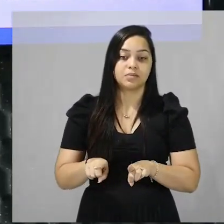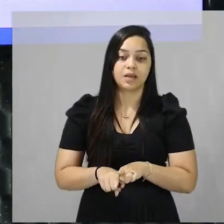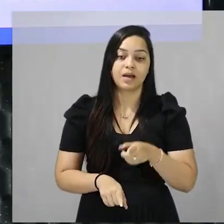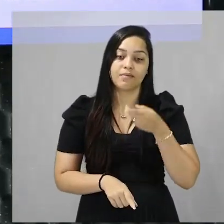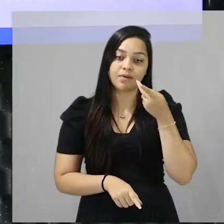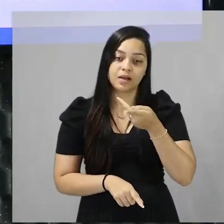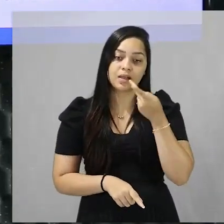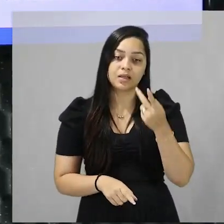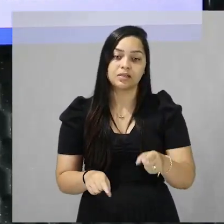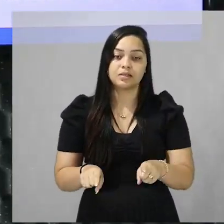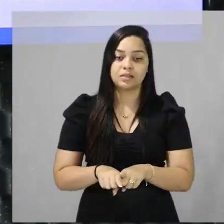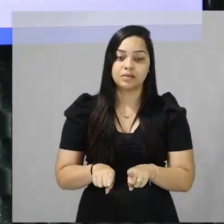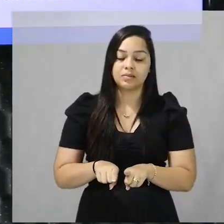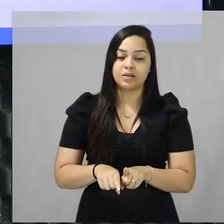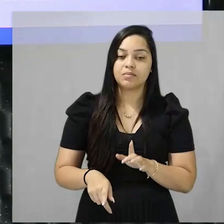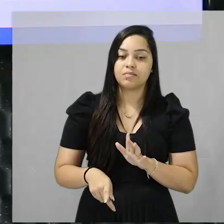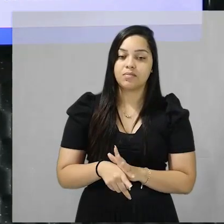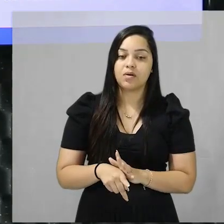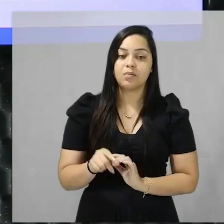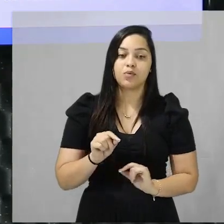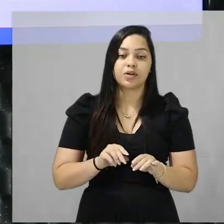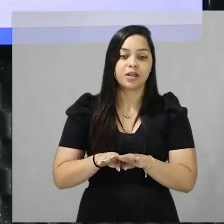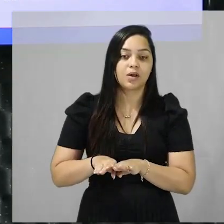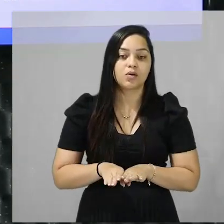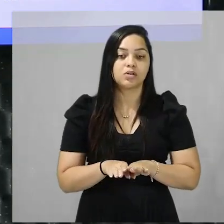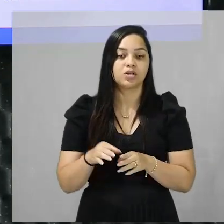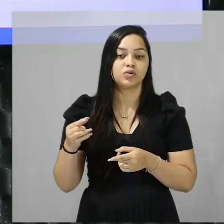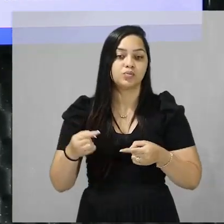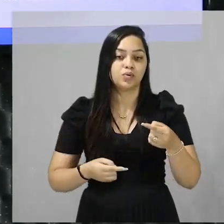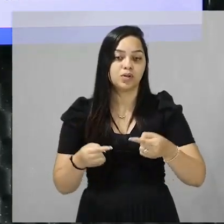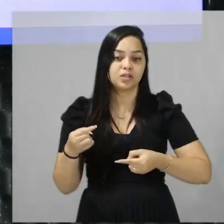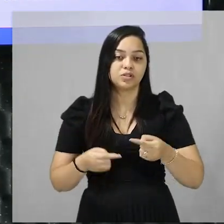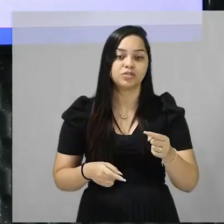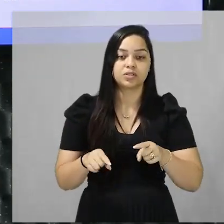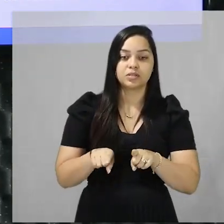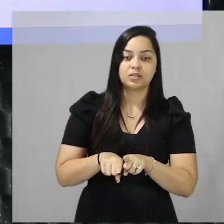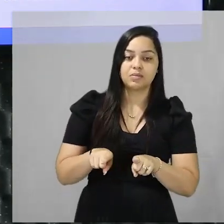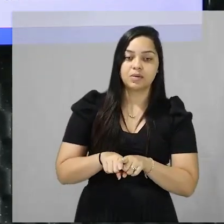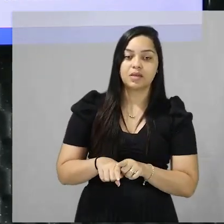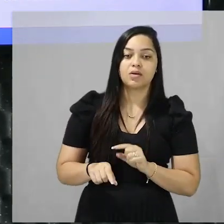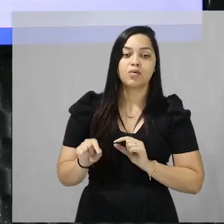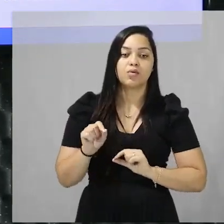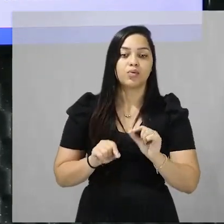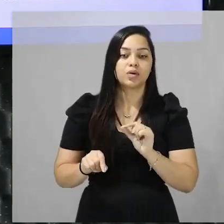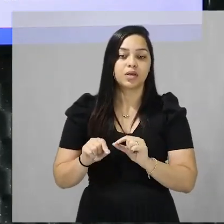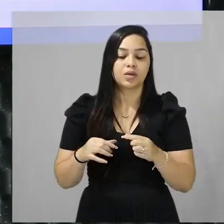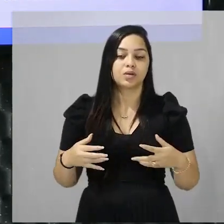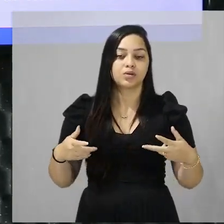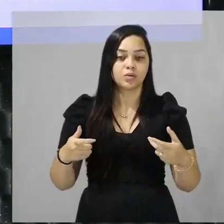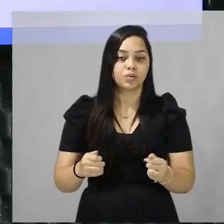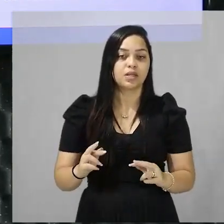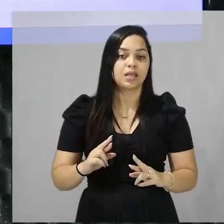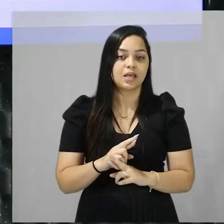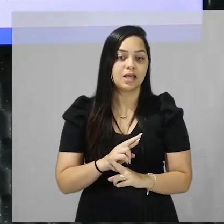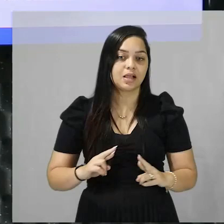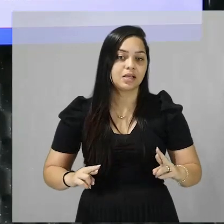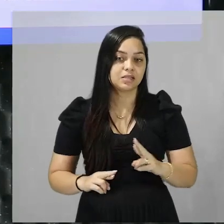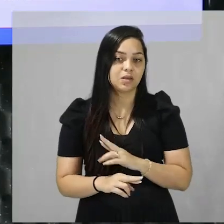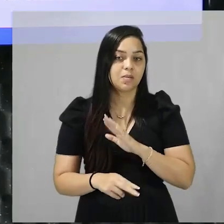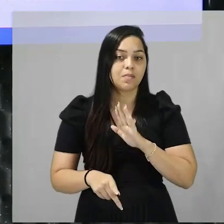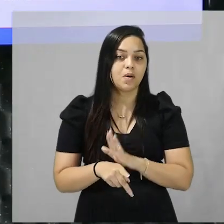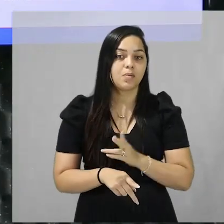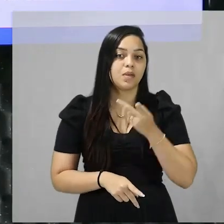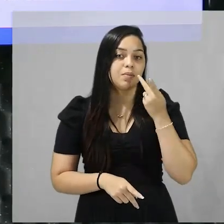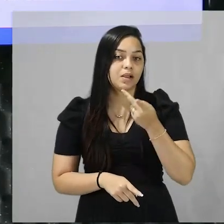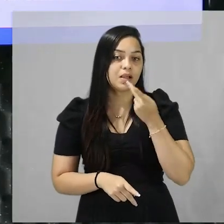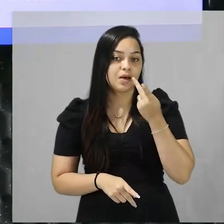palavra, essa constituição da igualdade política, essa constituição toda da palavra